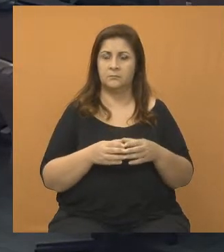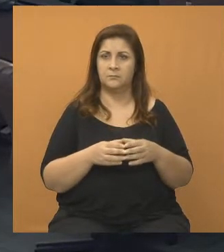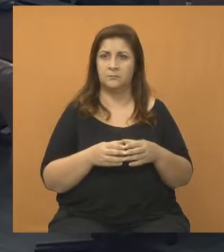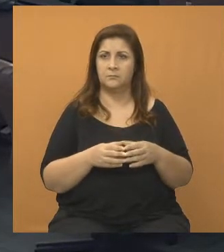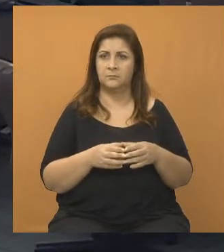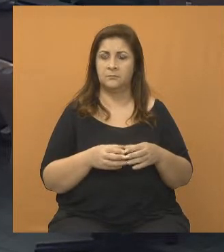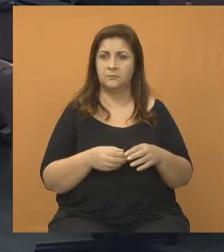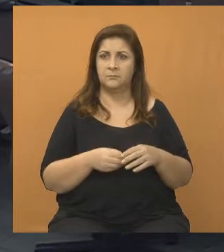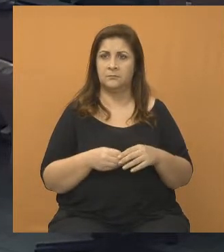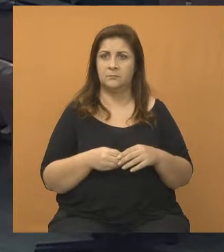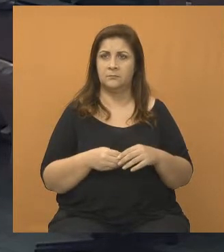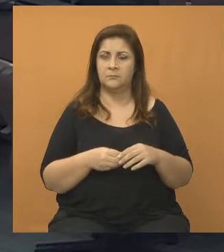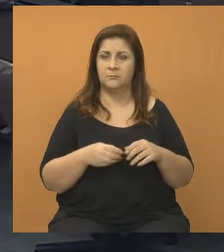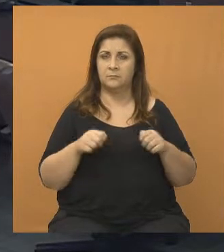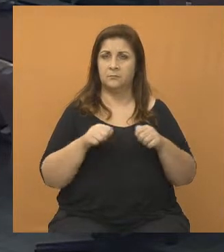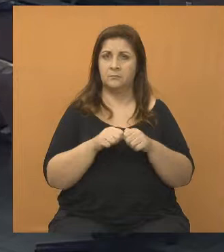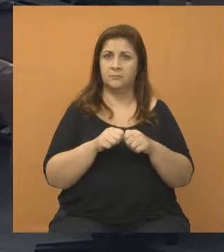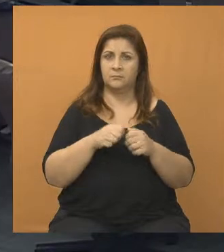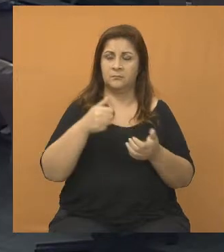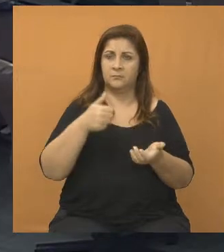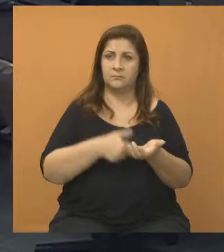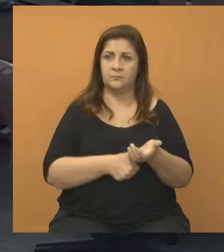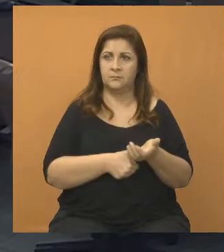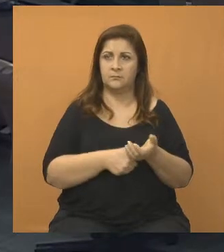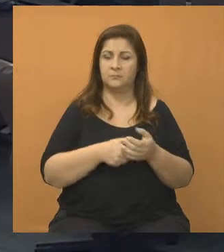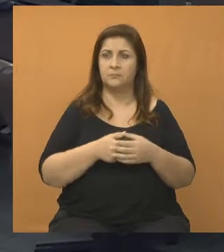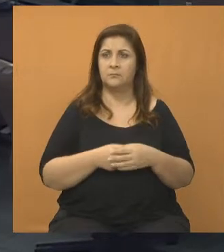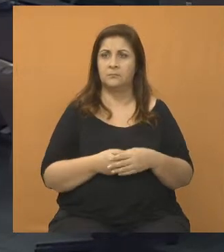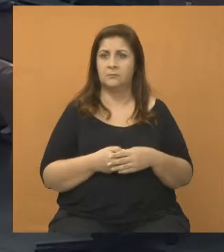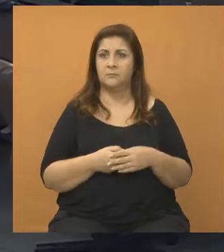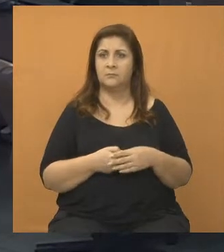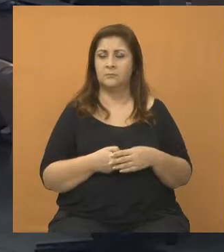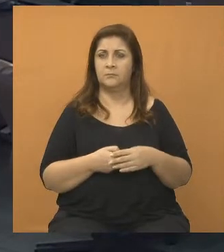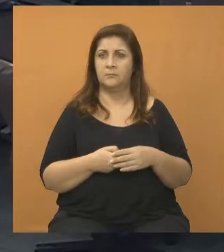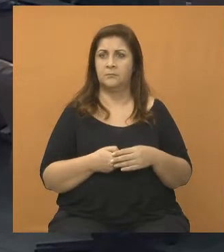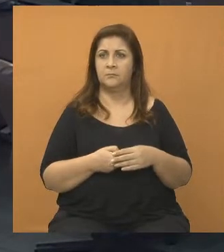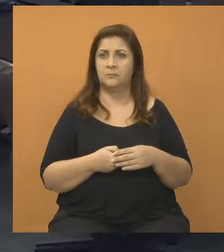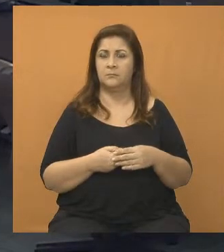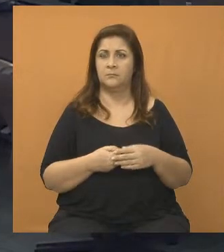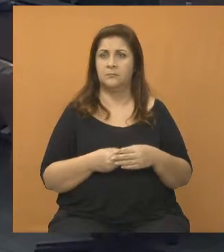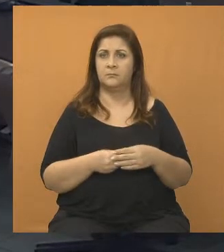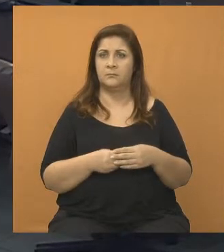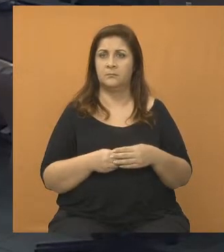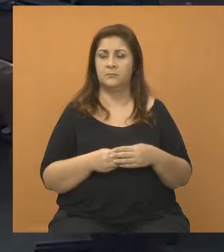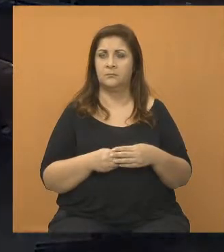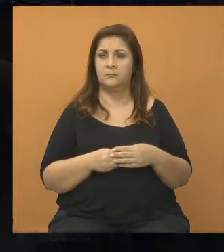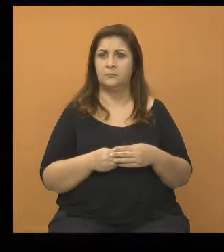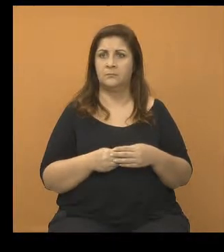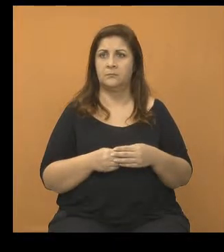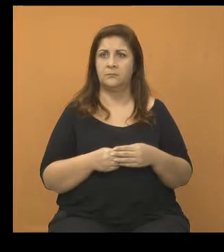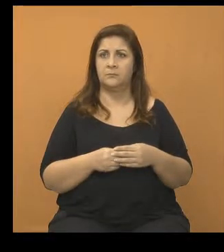Mar. Isso é para fazer documento? É tudo. Não, você pega aqui no Jardim